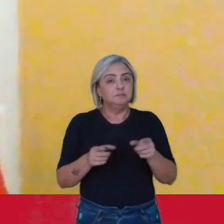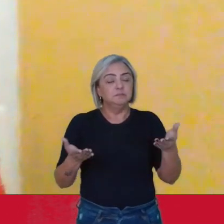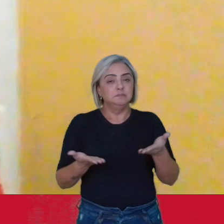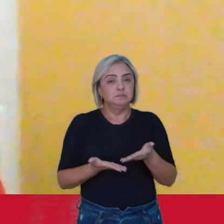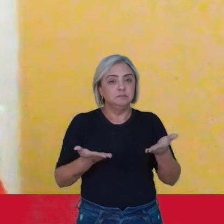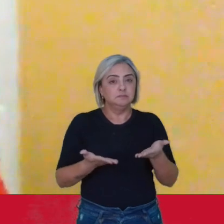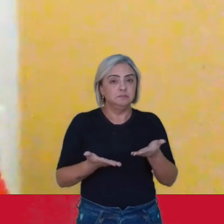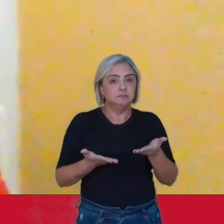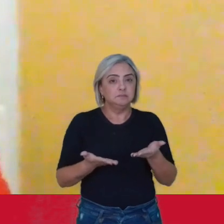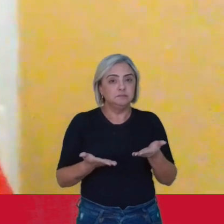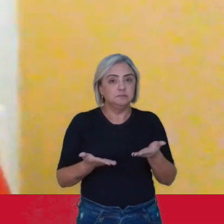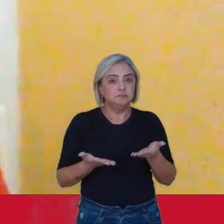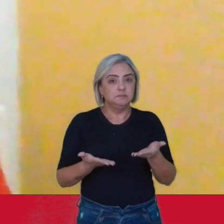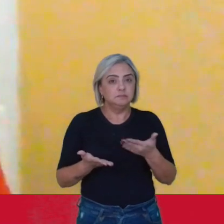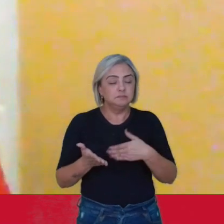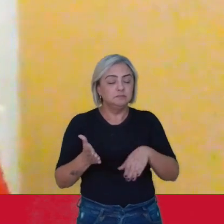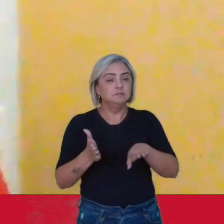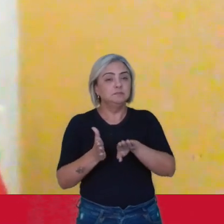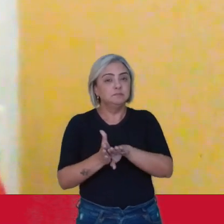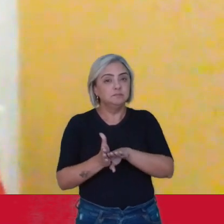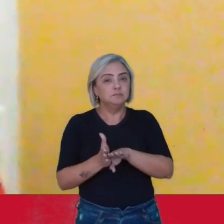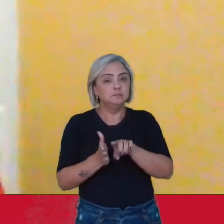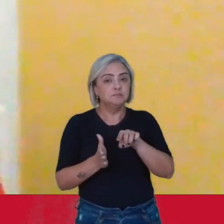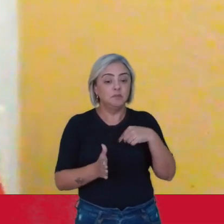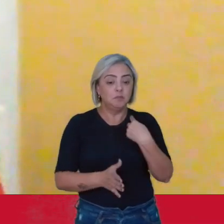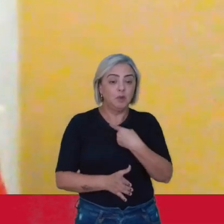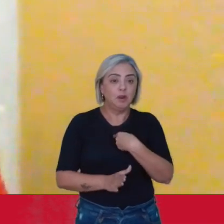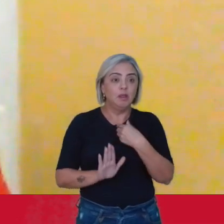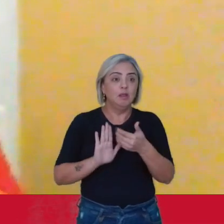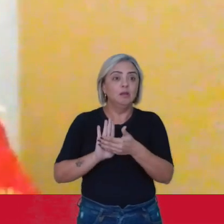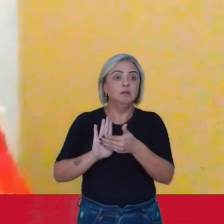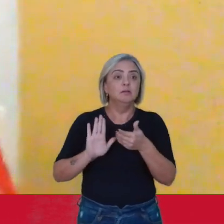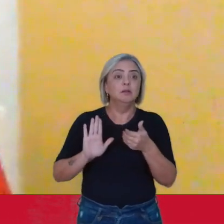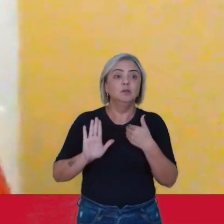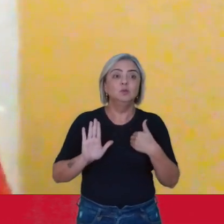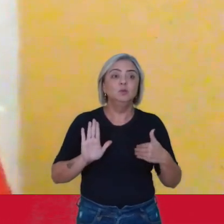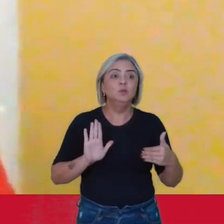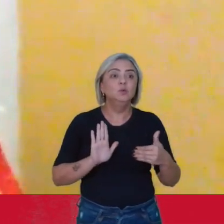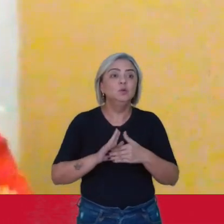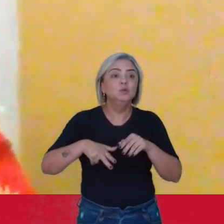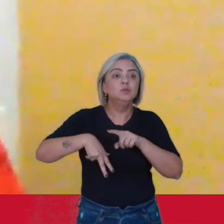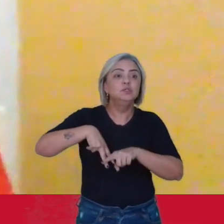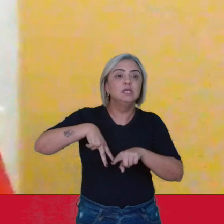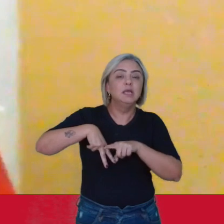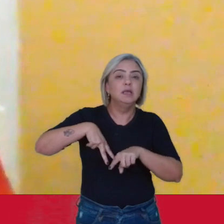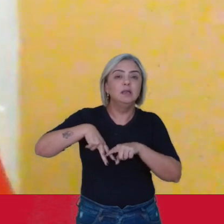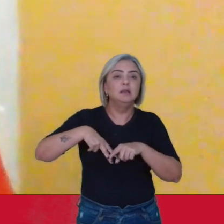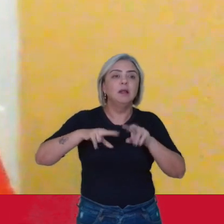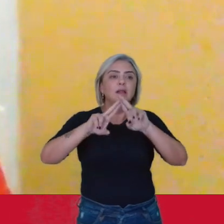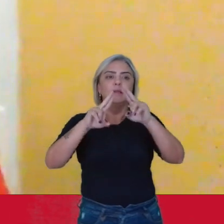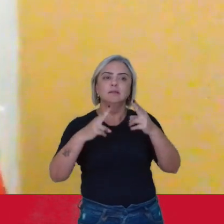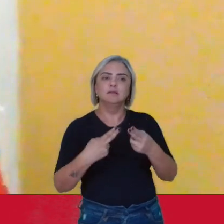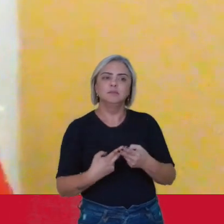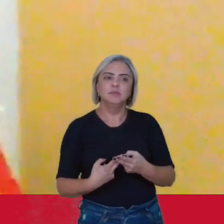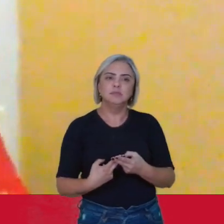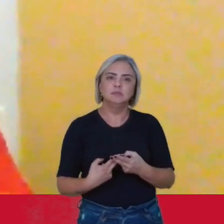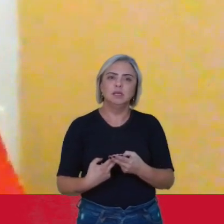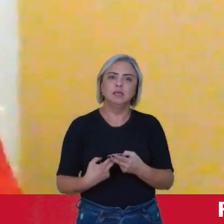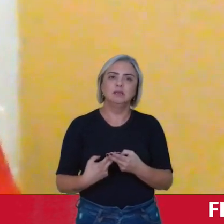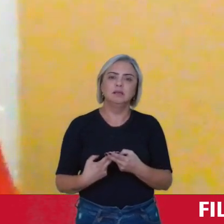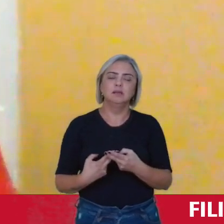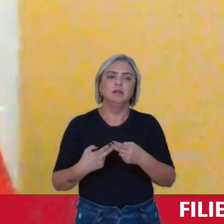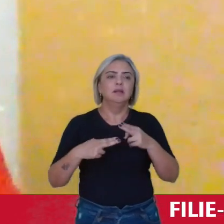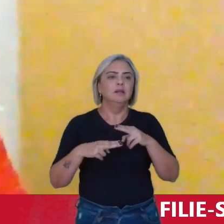agora chega ao ponto da gente retirar tudo que tem gênero, e aí nas câmaras municipais,